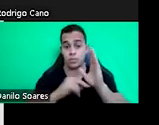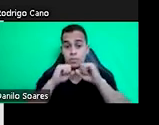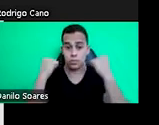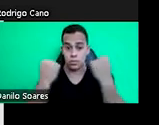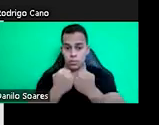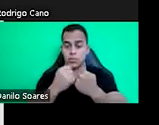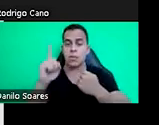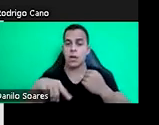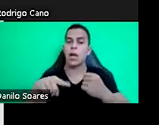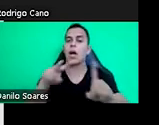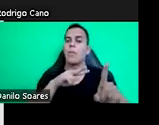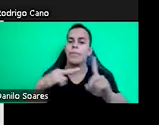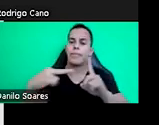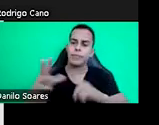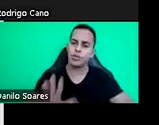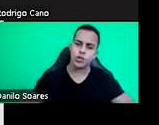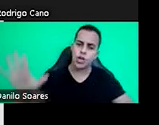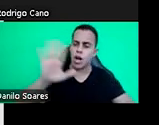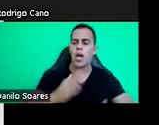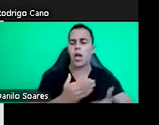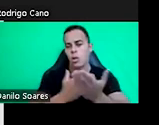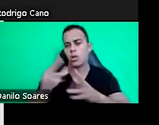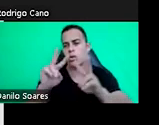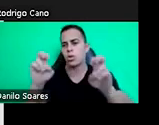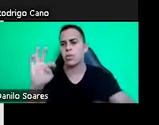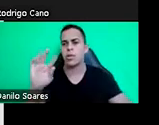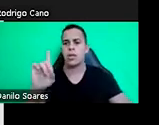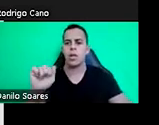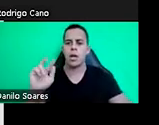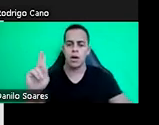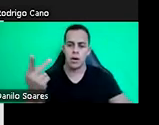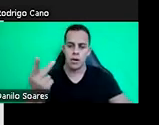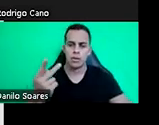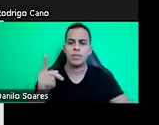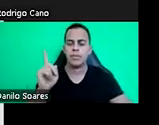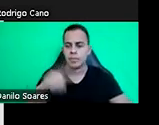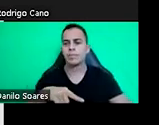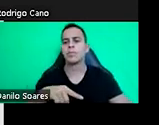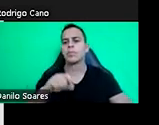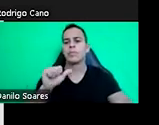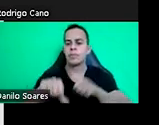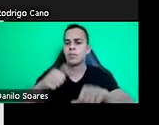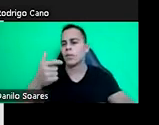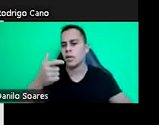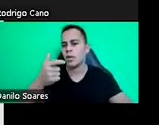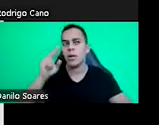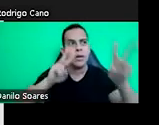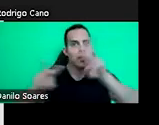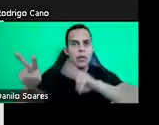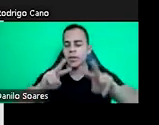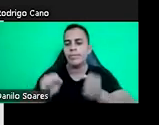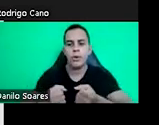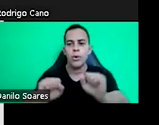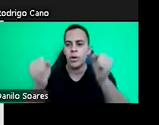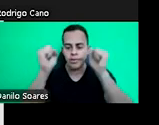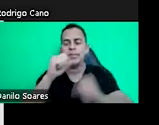com um panorama geral, uma breve introdução sobre o TDAH, né, transtorno de déficit de atenção e hiperatividade, que cada vez